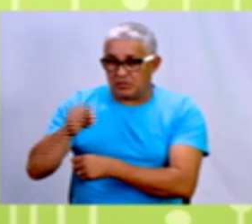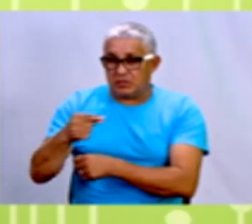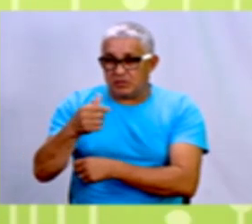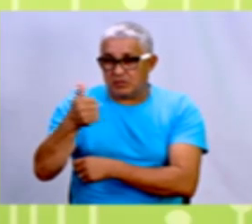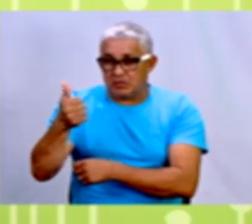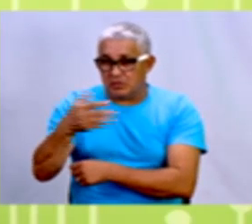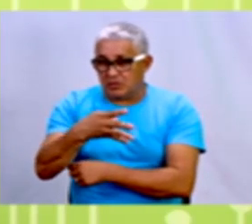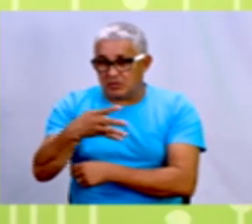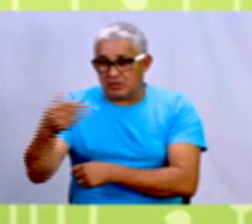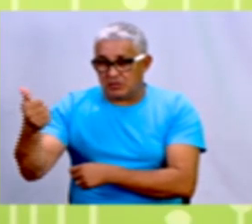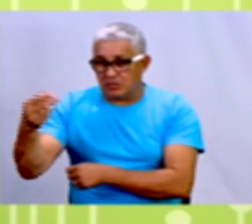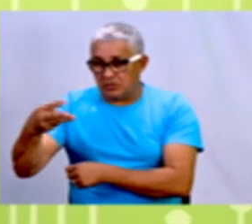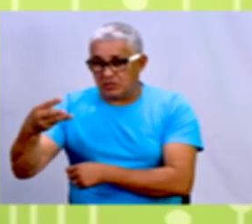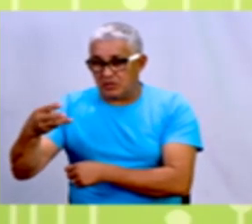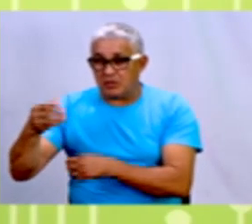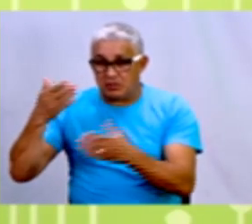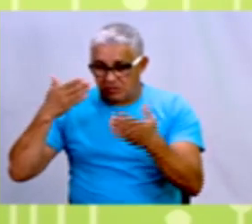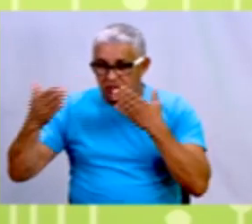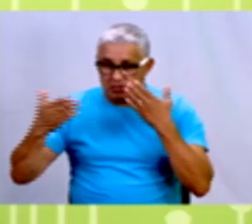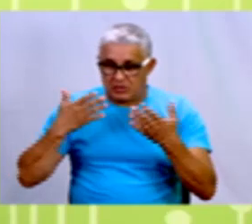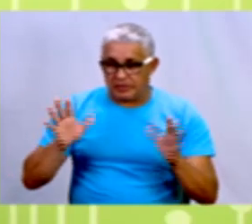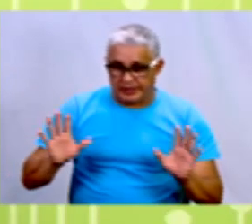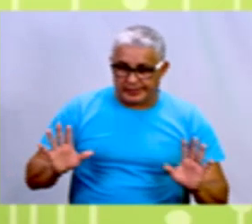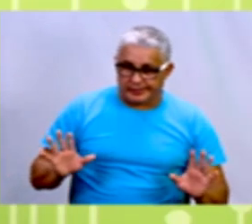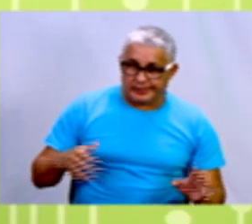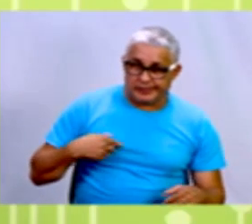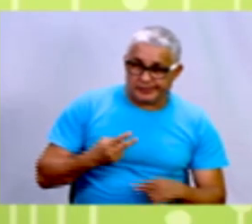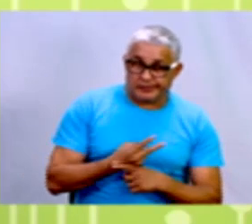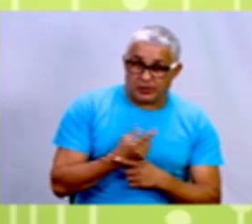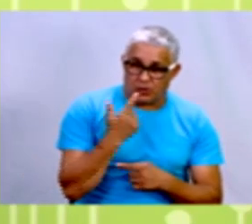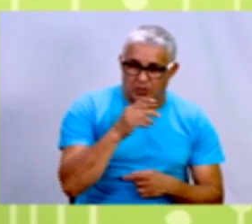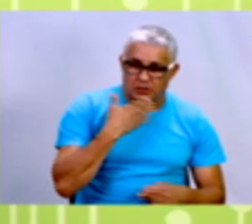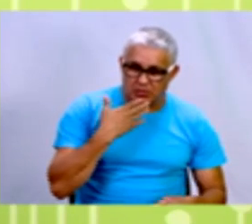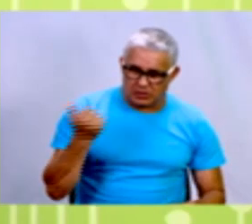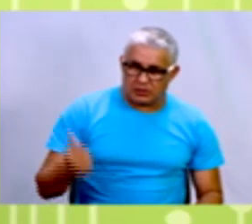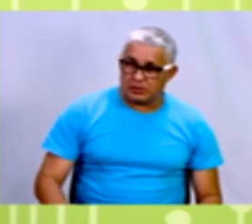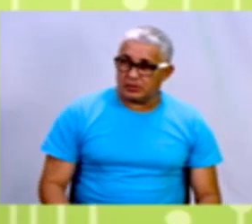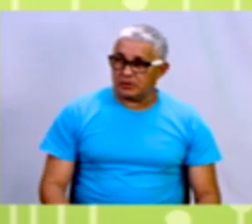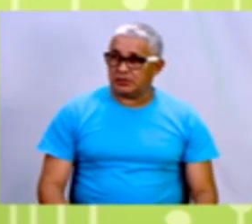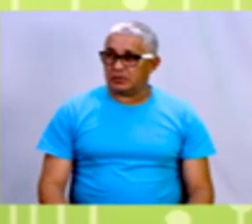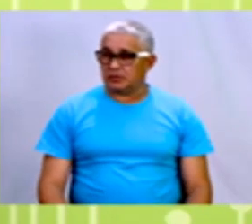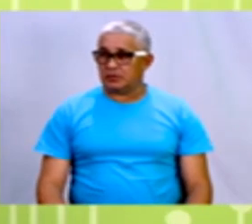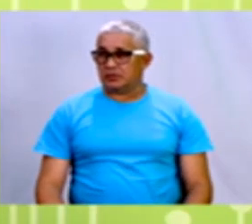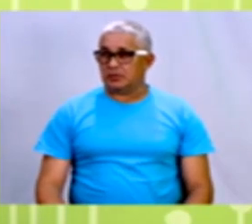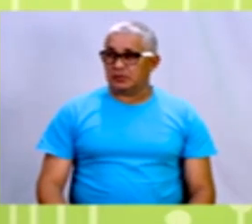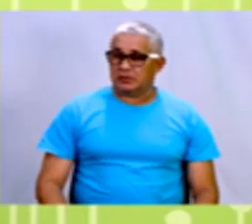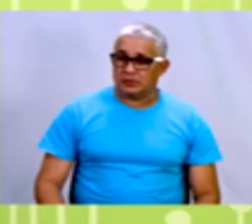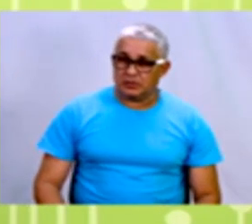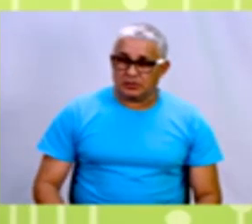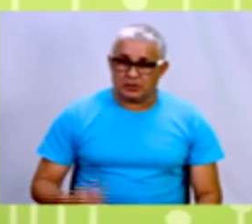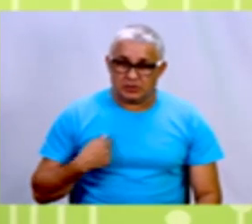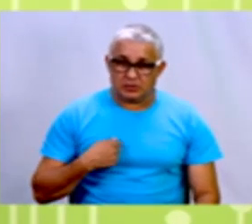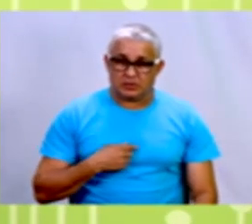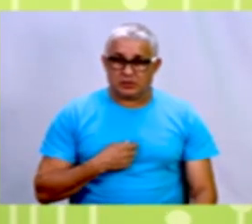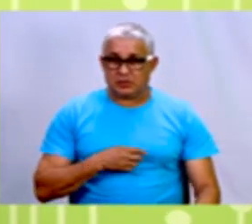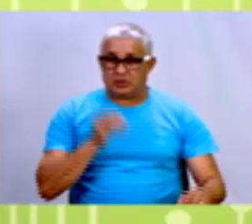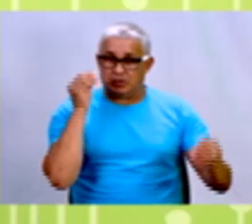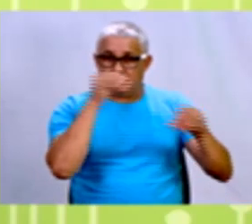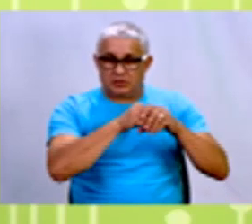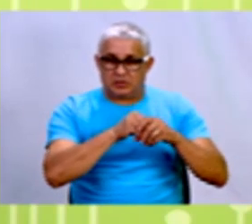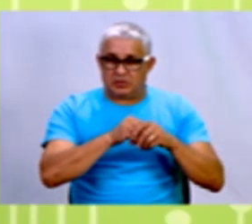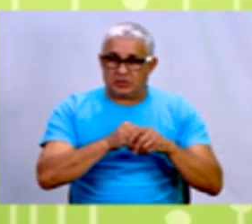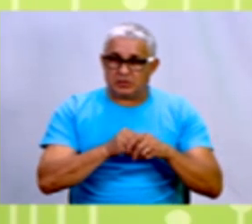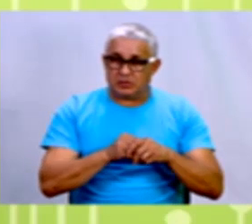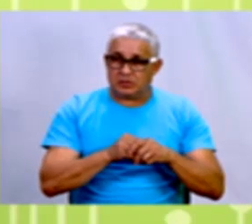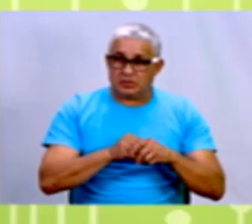pena para vocês? Então, vocês têm que fazer essa análise. Opa, peraí, vou procurar um lugar melhor que eu acho que está... quando eu vou fazer uma aplicação e vai render um